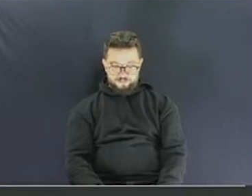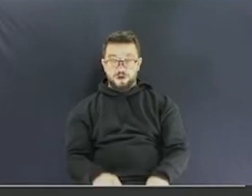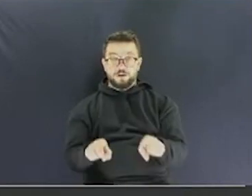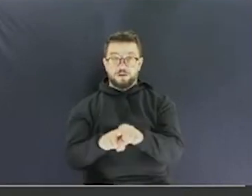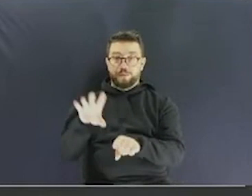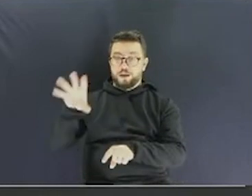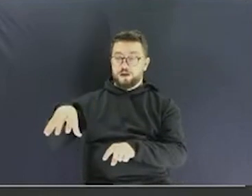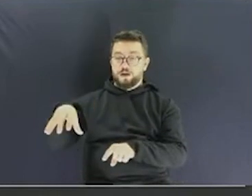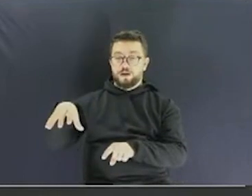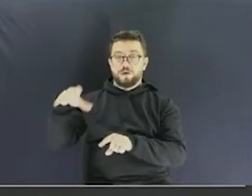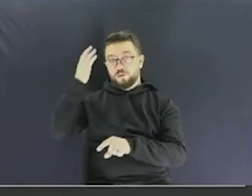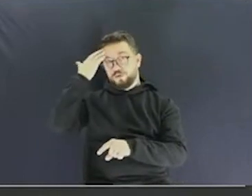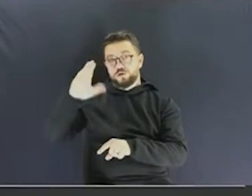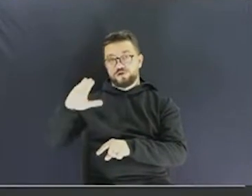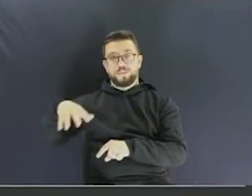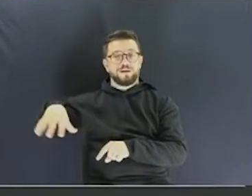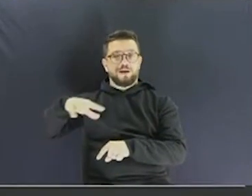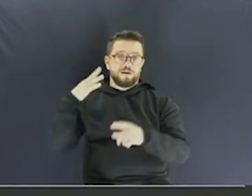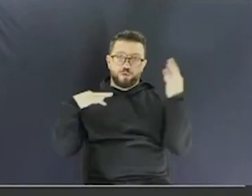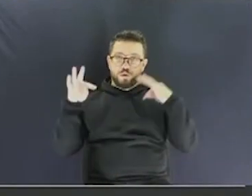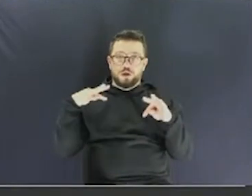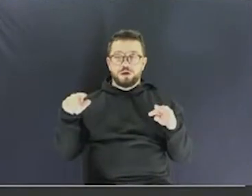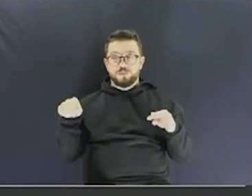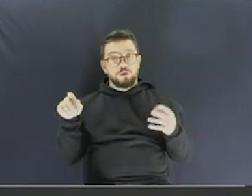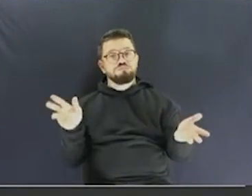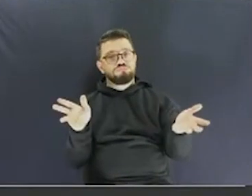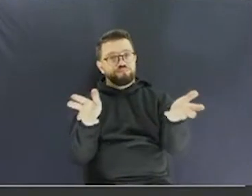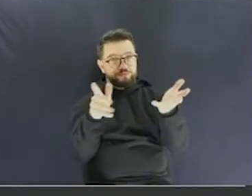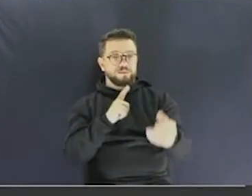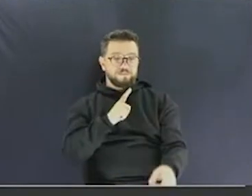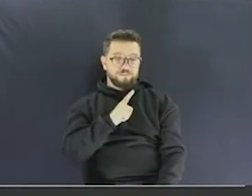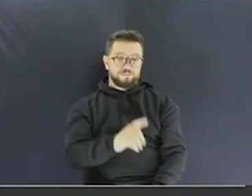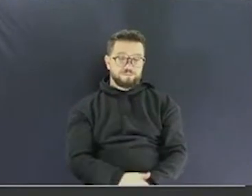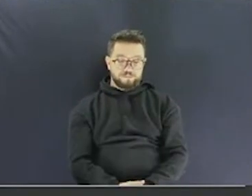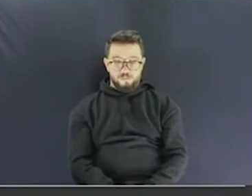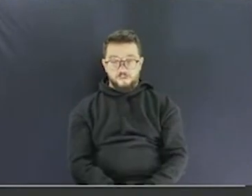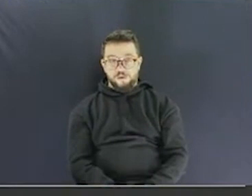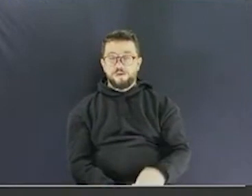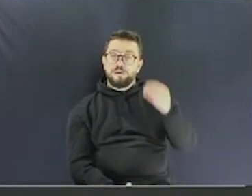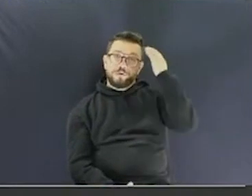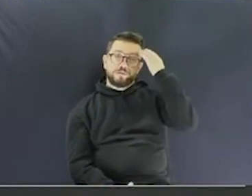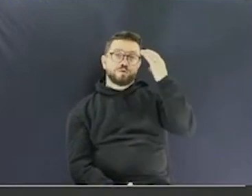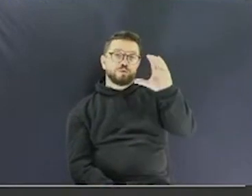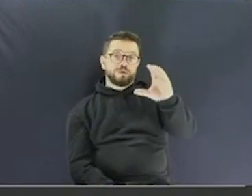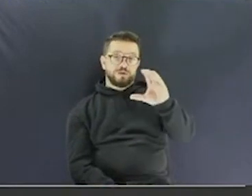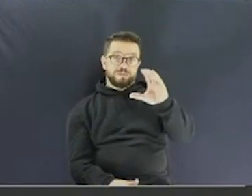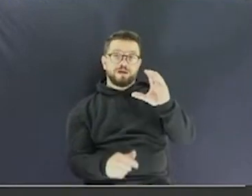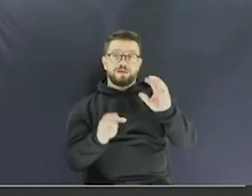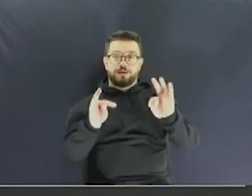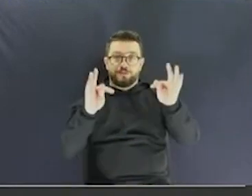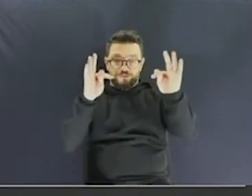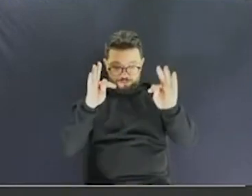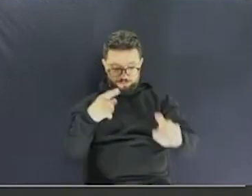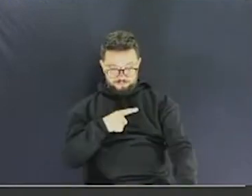Turismo. Podemos ir para frente? Em outro pedaço do Curitiba Tecnológico, a gente fala do fomento à tecnologia, com